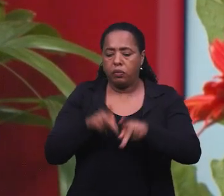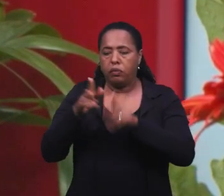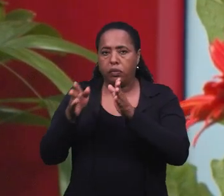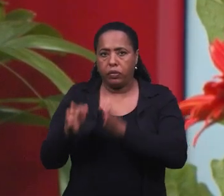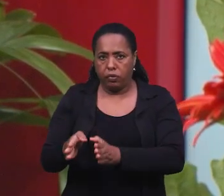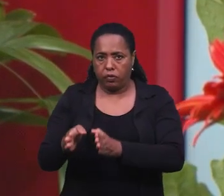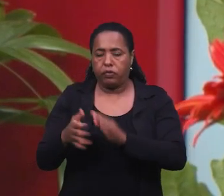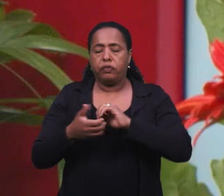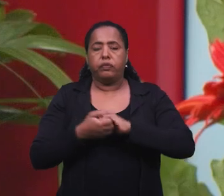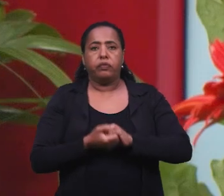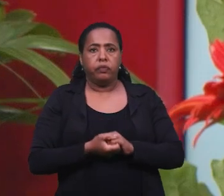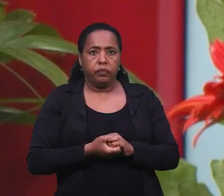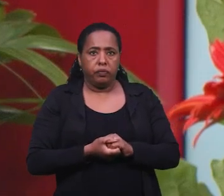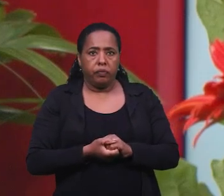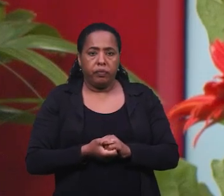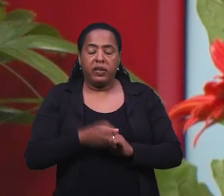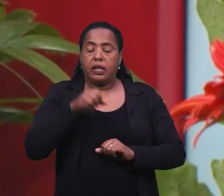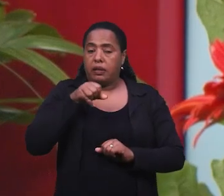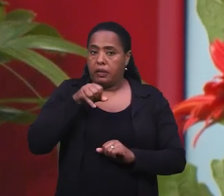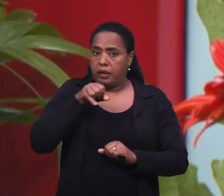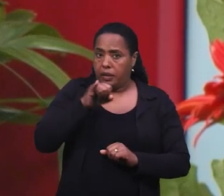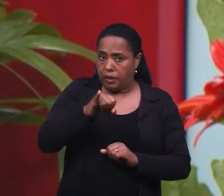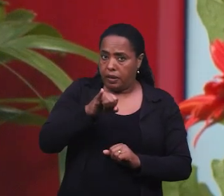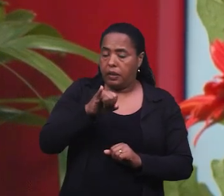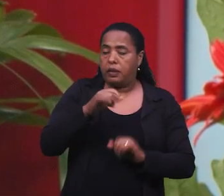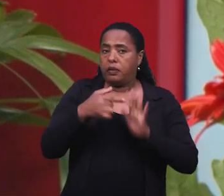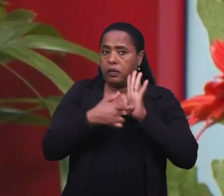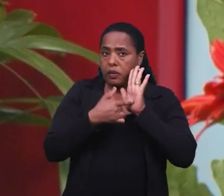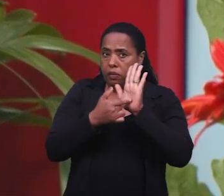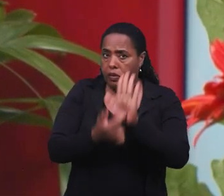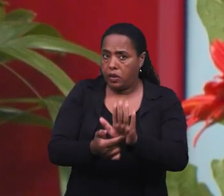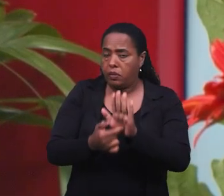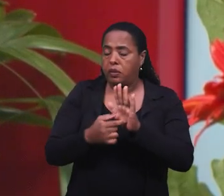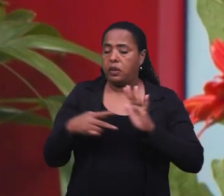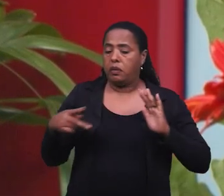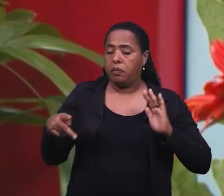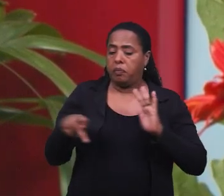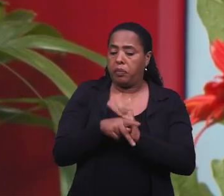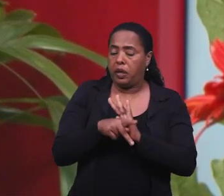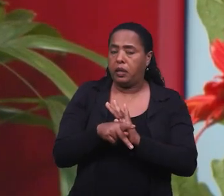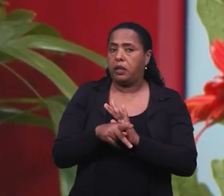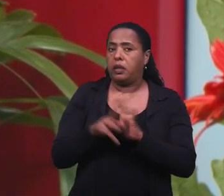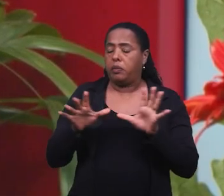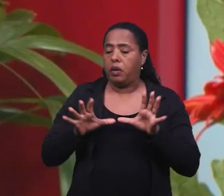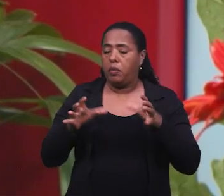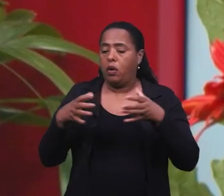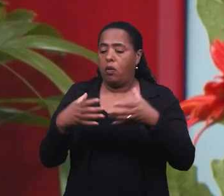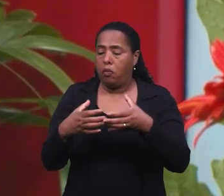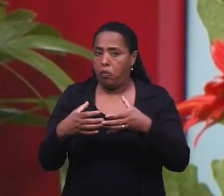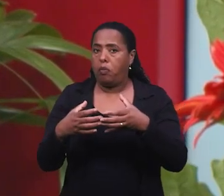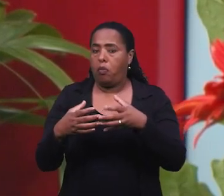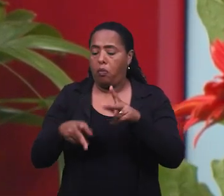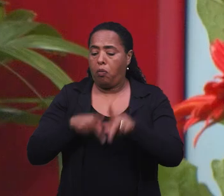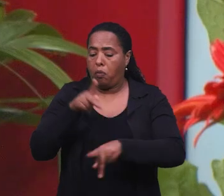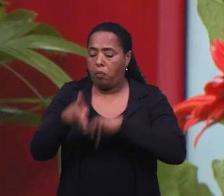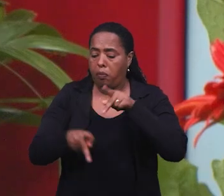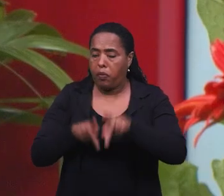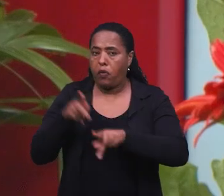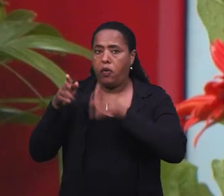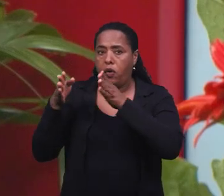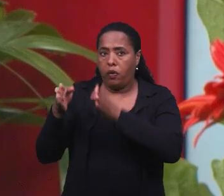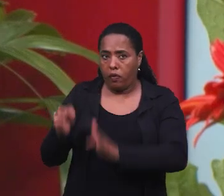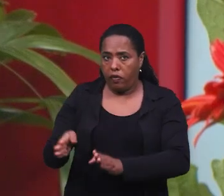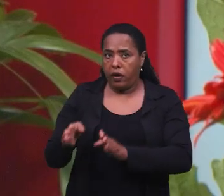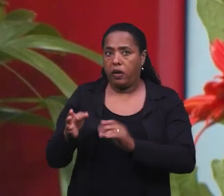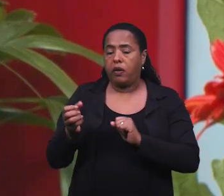muitos deles não apenas cuidam de alguém, mas são cuidados. E a gente vê também